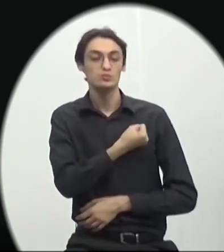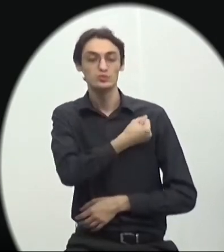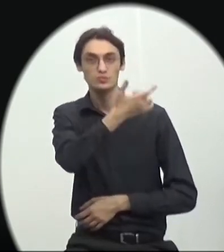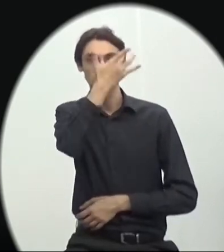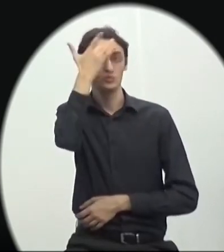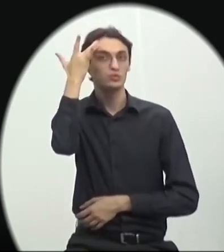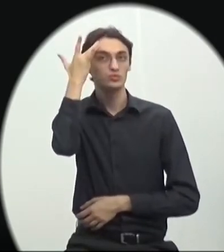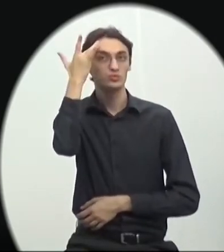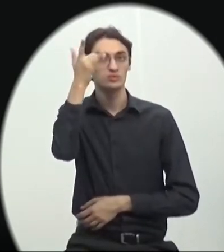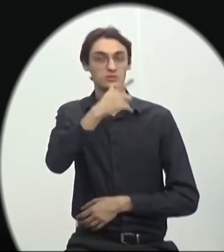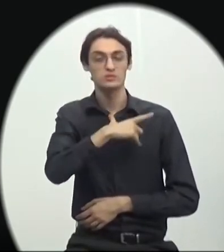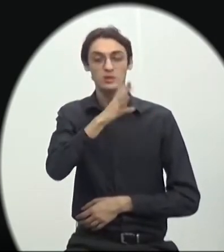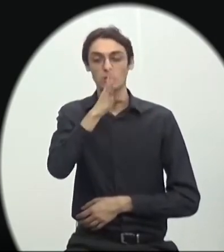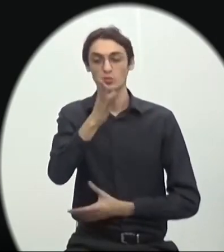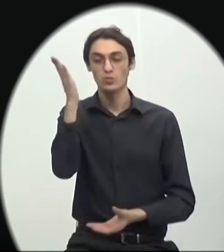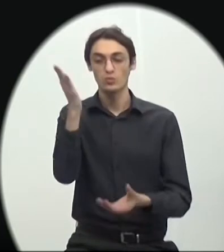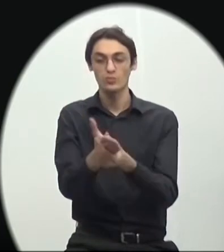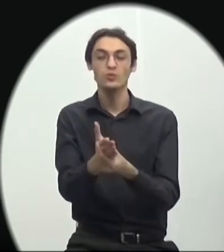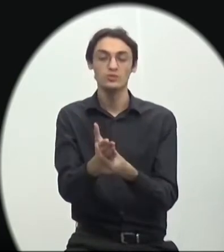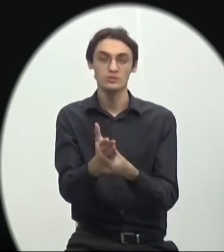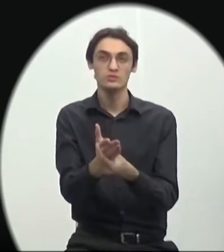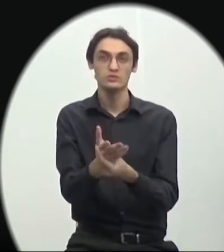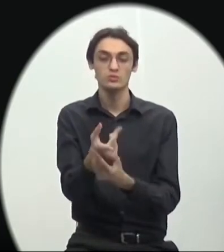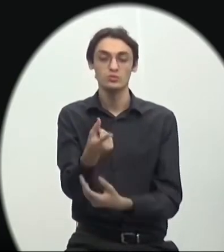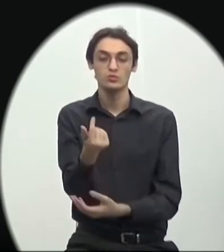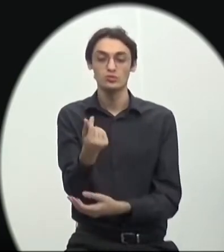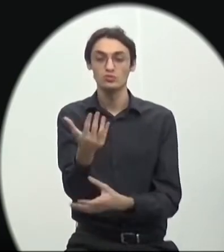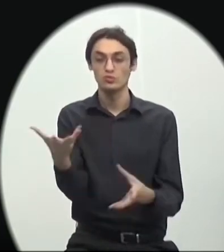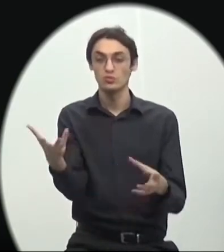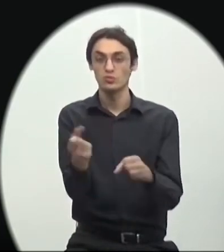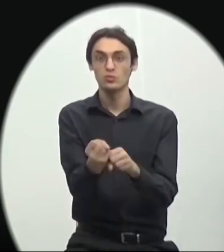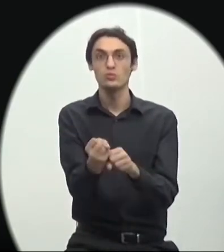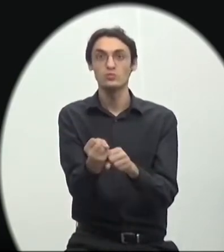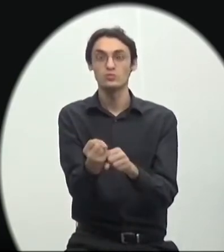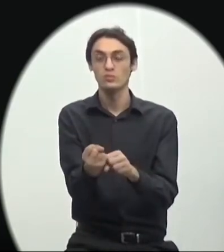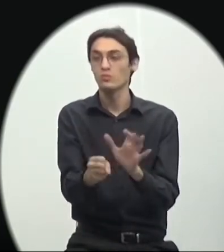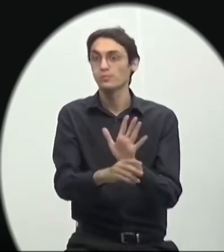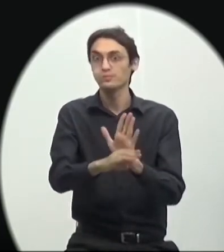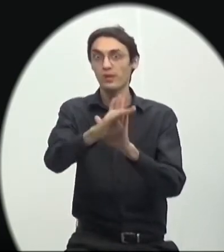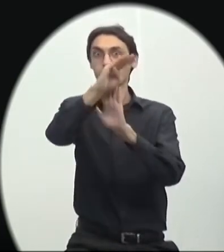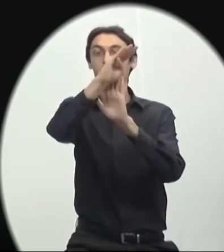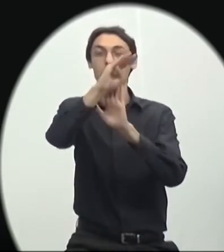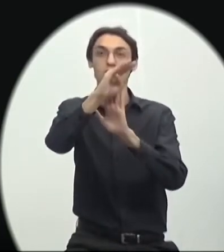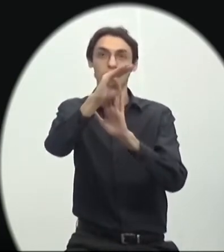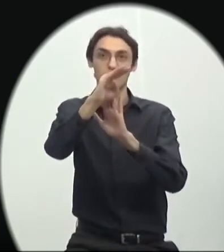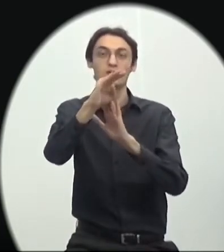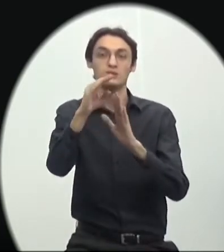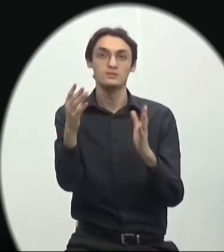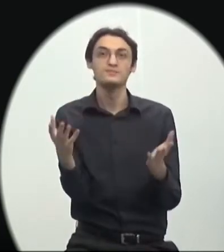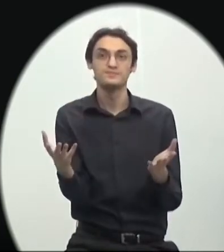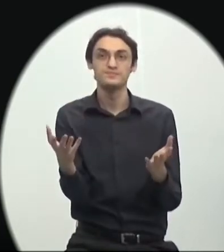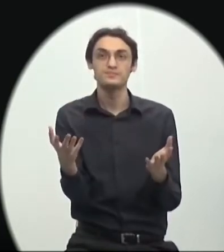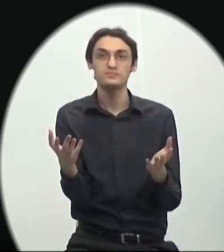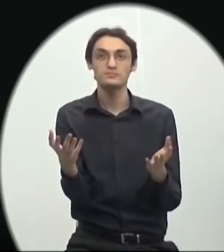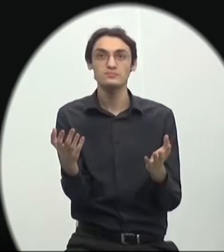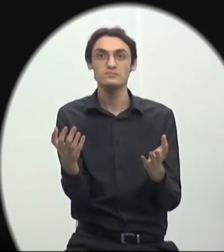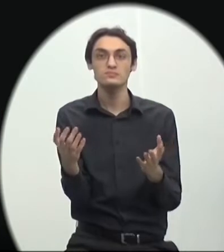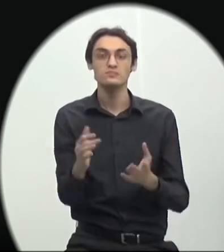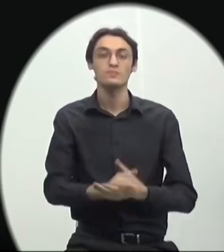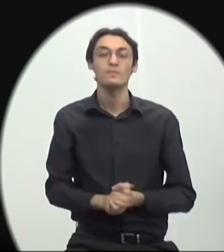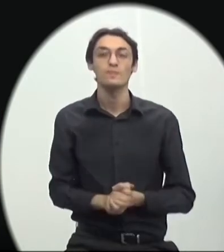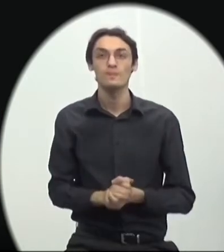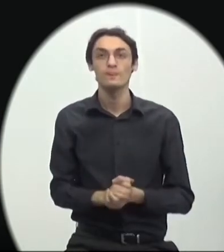pessoas indiciadas, com esse valor astronômico de